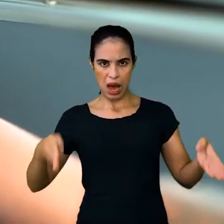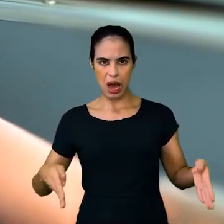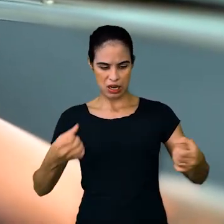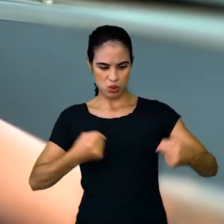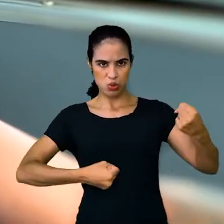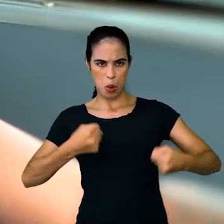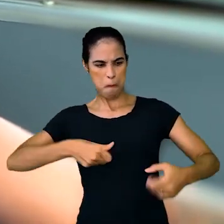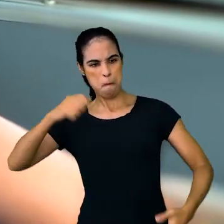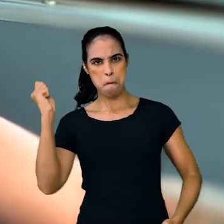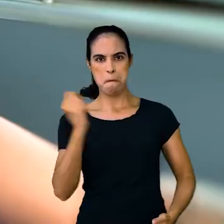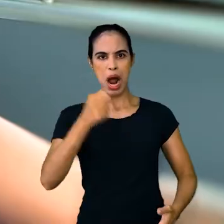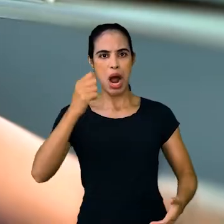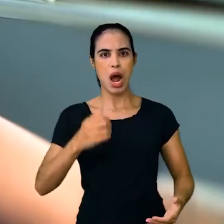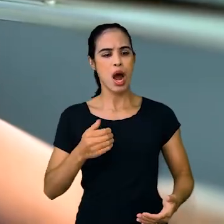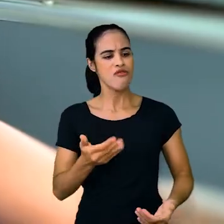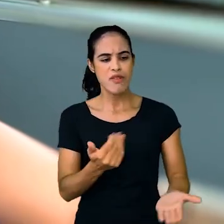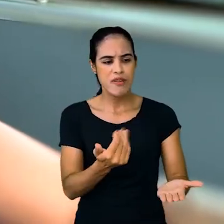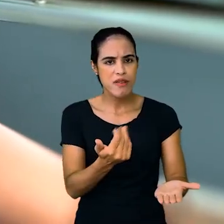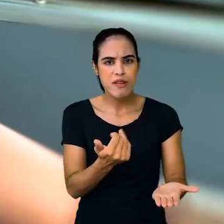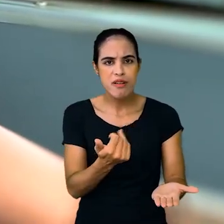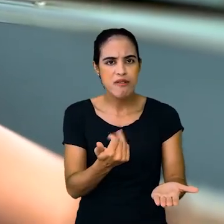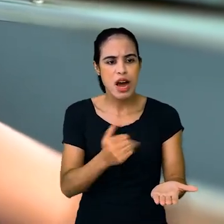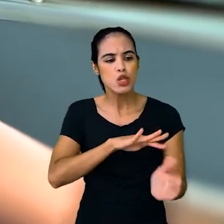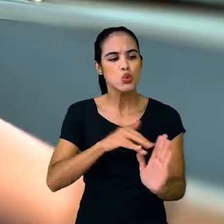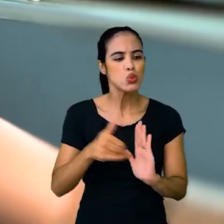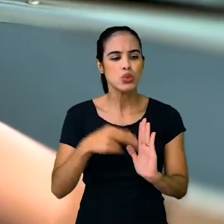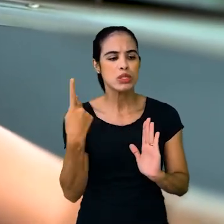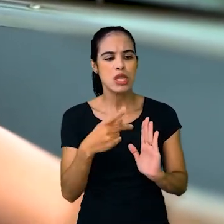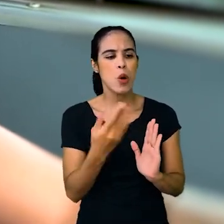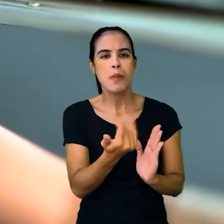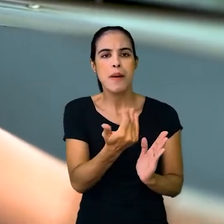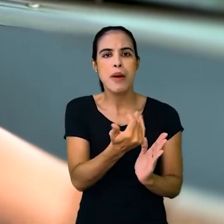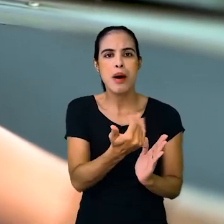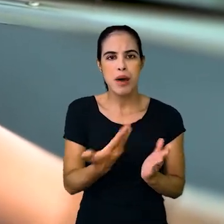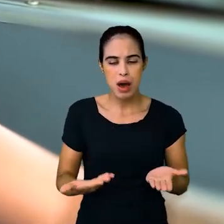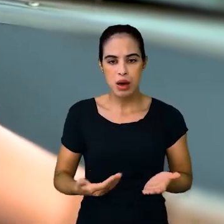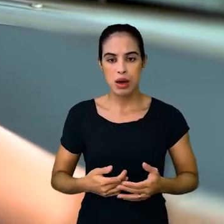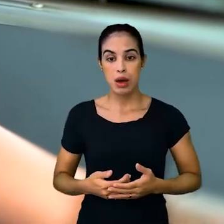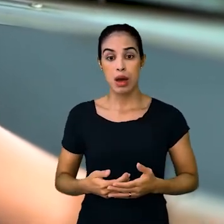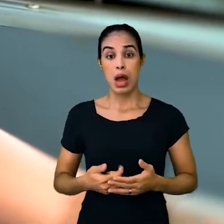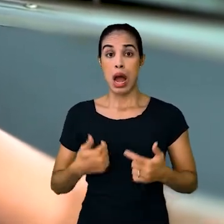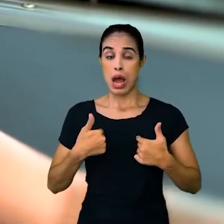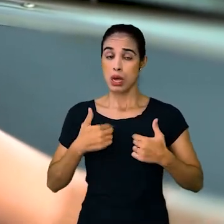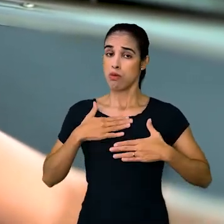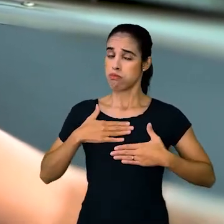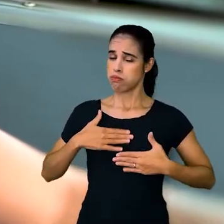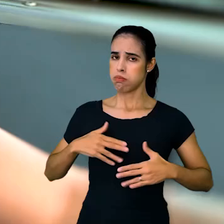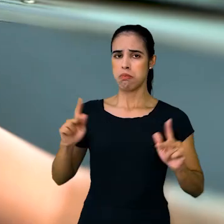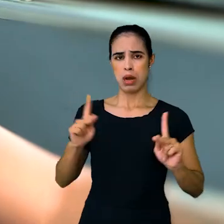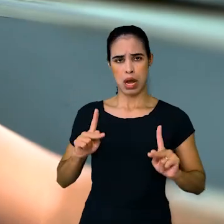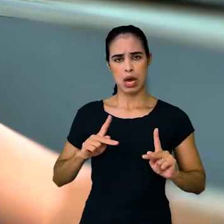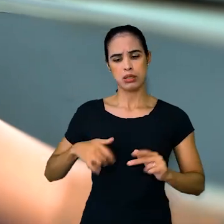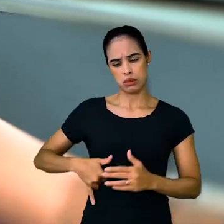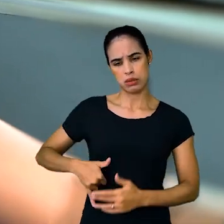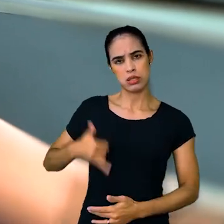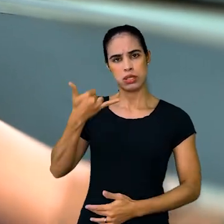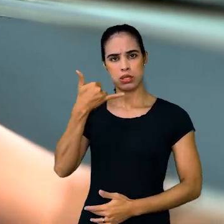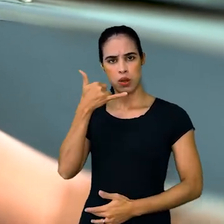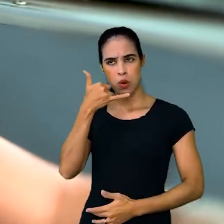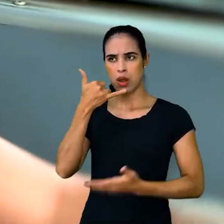do coletivo, pedindo todos os pertences. Aí tive tranquilidade, né? Dei meu